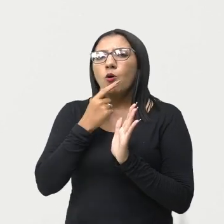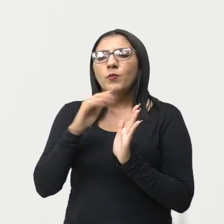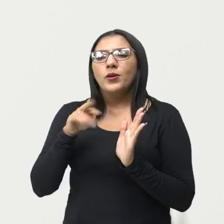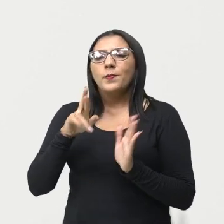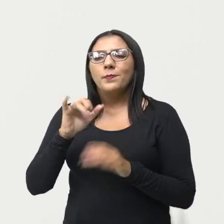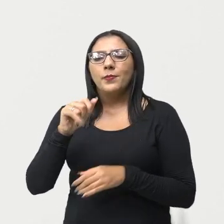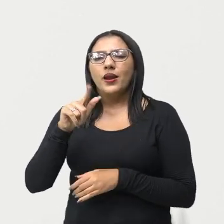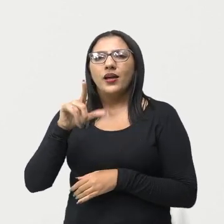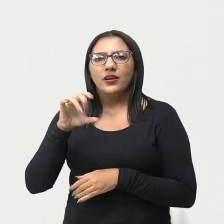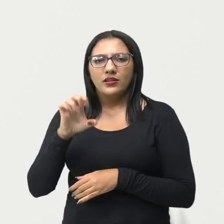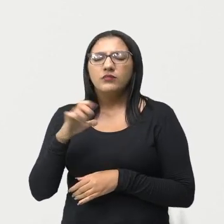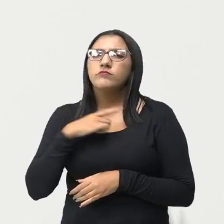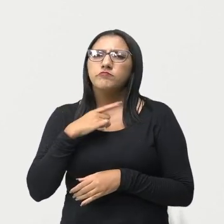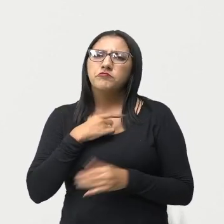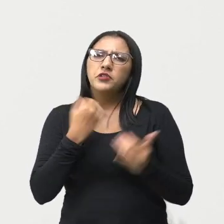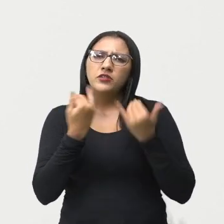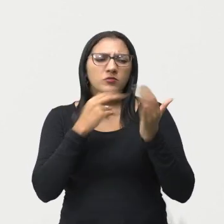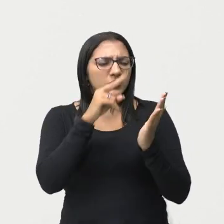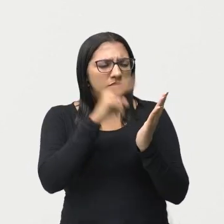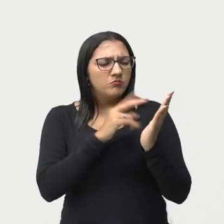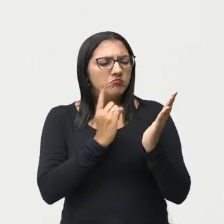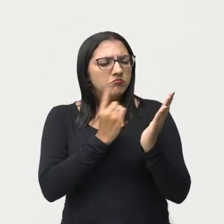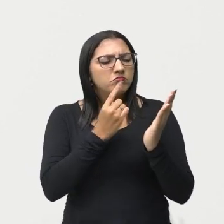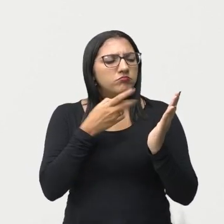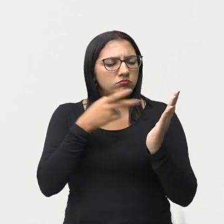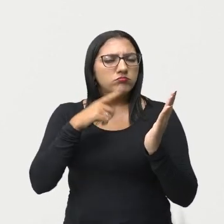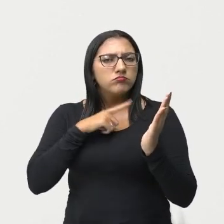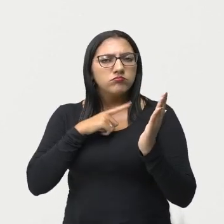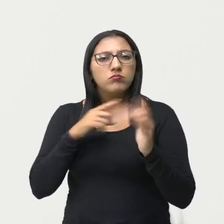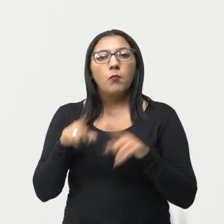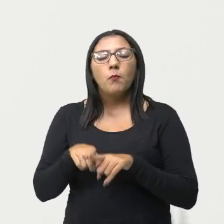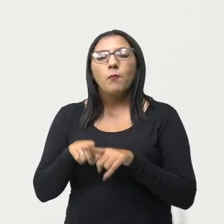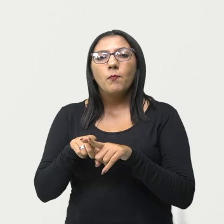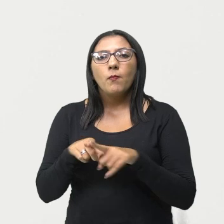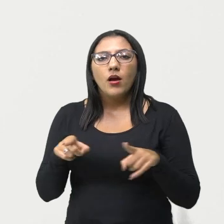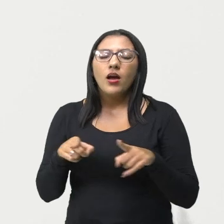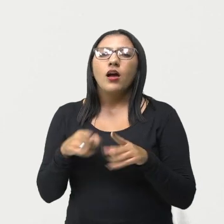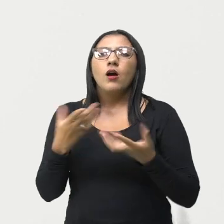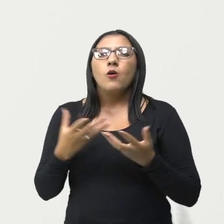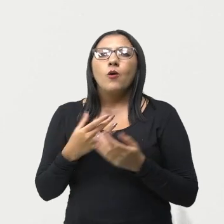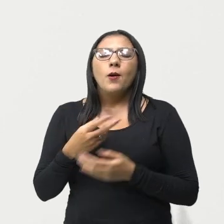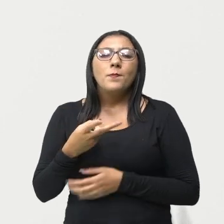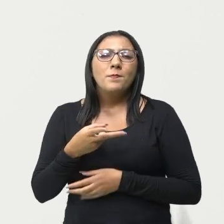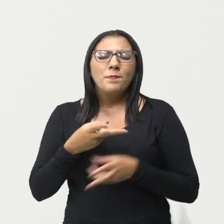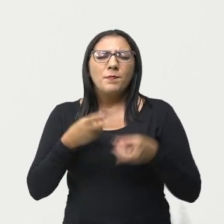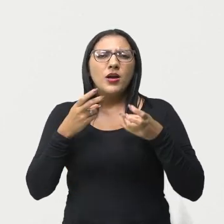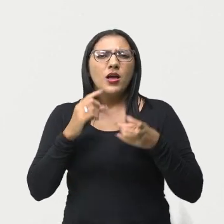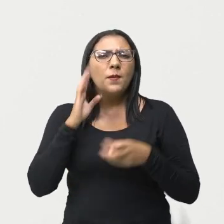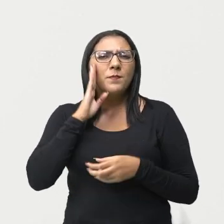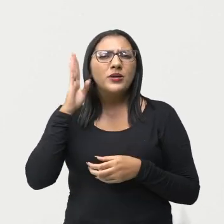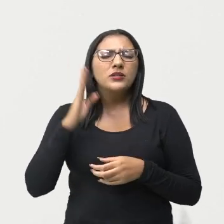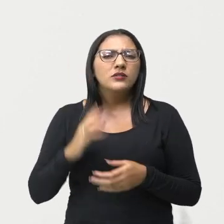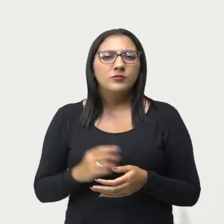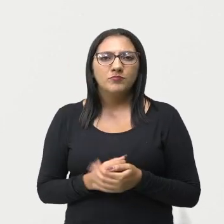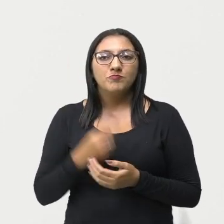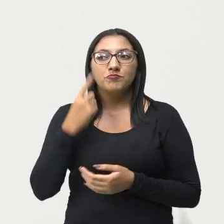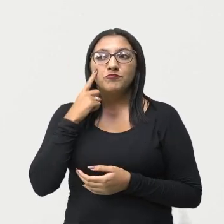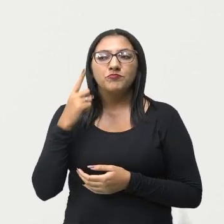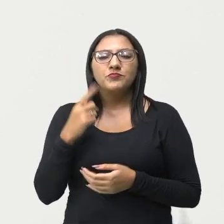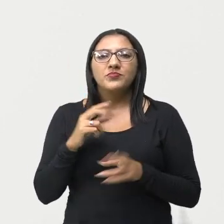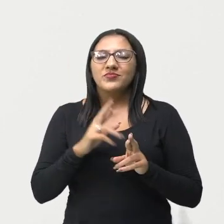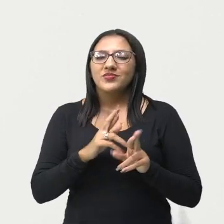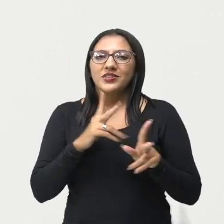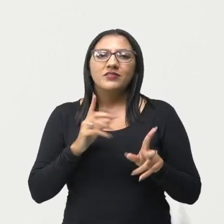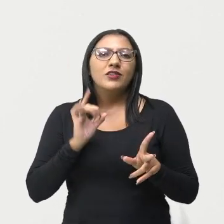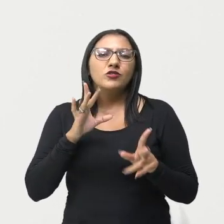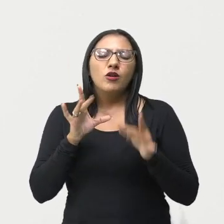que ela aparece no nosso texto, mas em relação à alternativa que nós marcamos, observem que essa informação